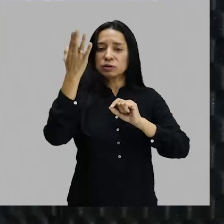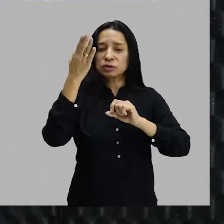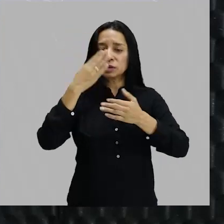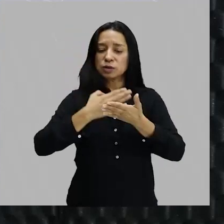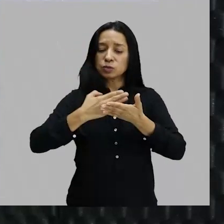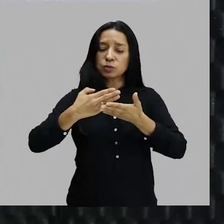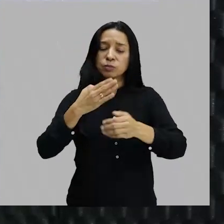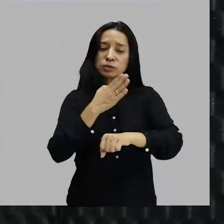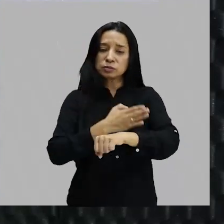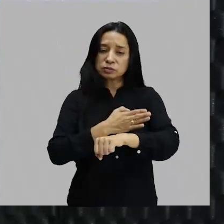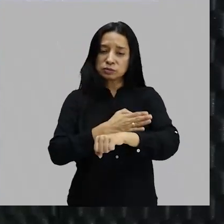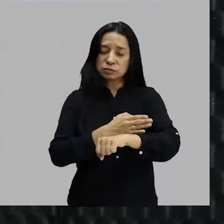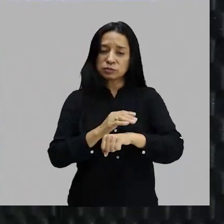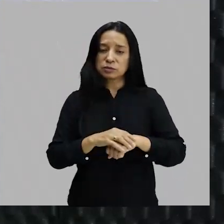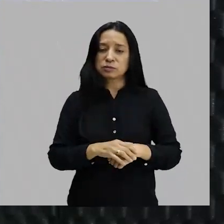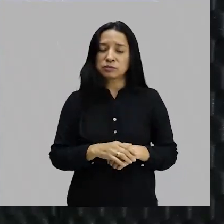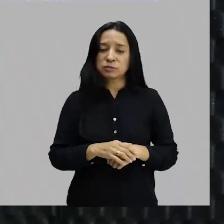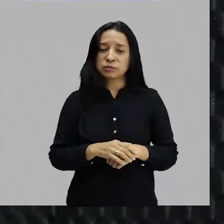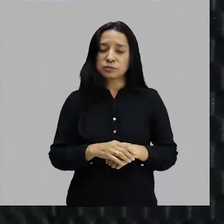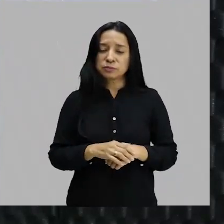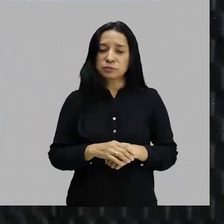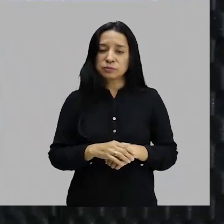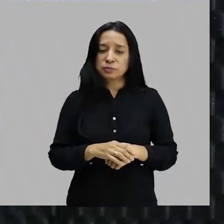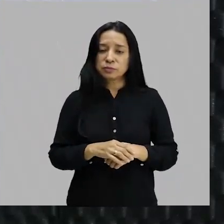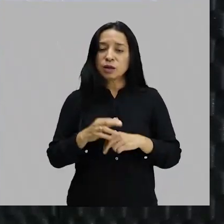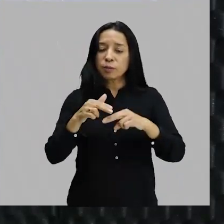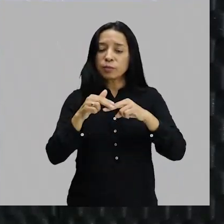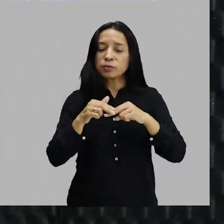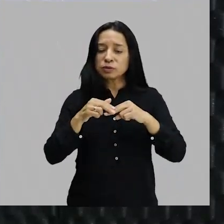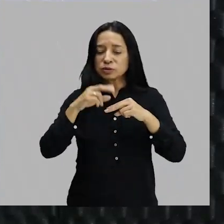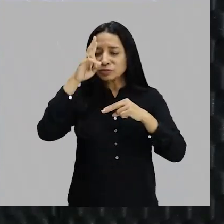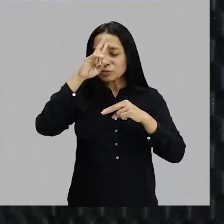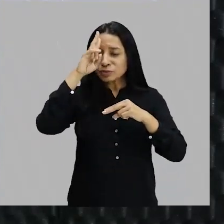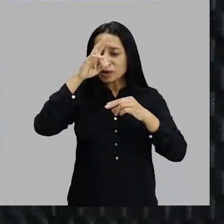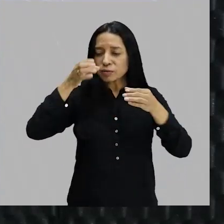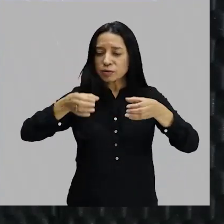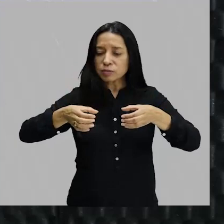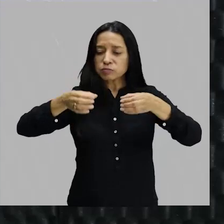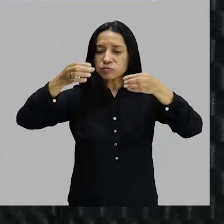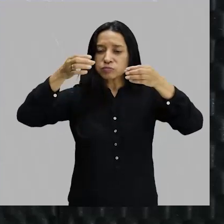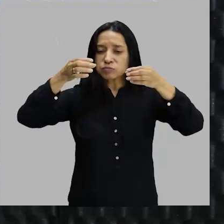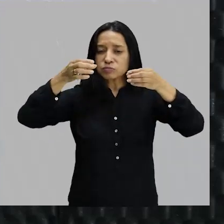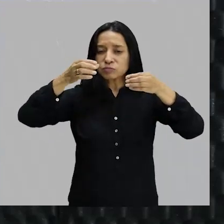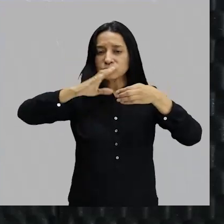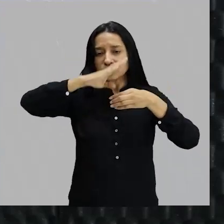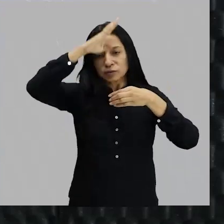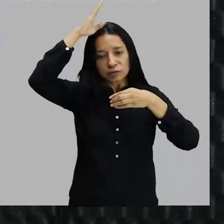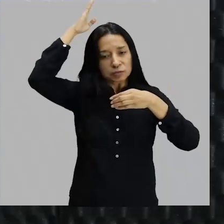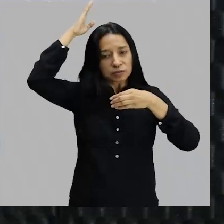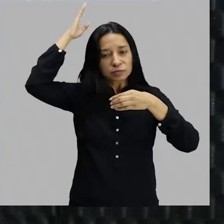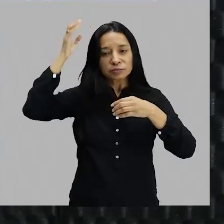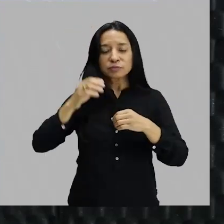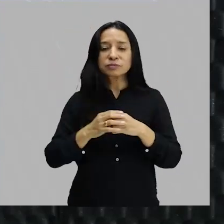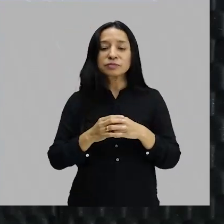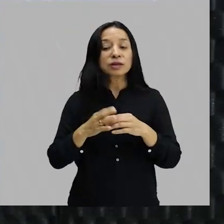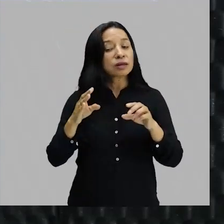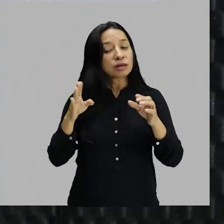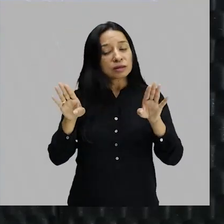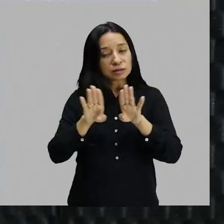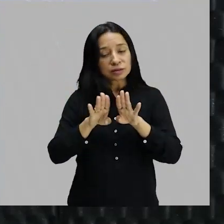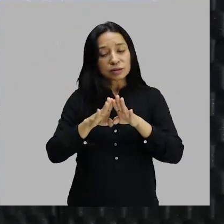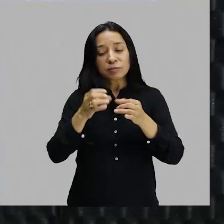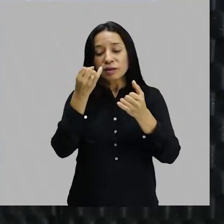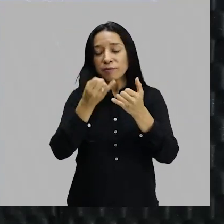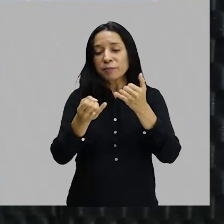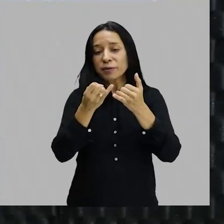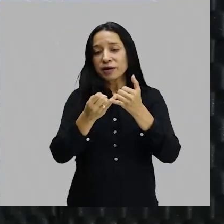Média. Tem que ter referência em algum lugar. Por isso que a gente acaba lembrando. Um aluno meu disse assim: professor, isso aqui não parece as colunas da Biblioteca Pública Benedito